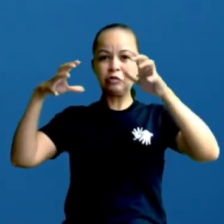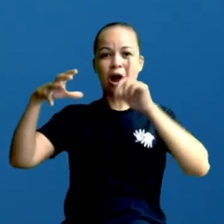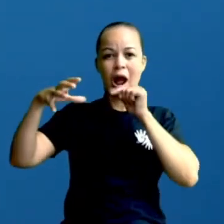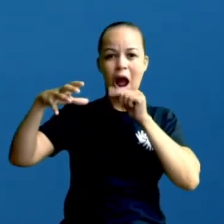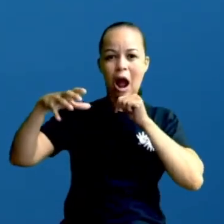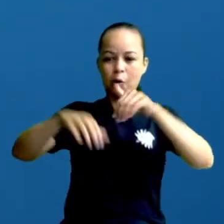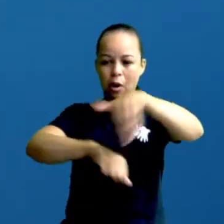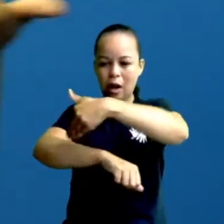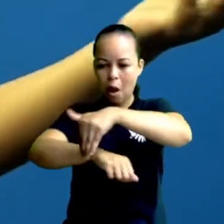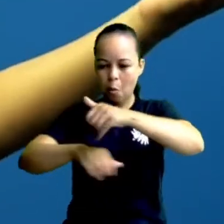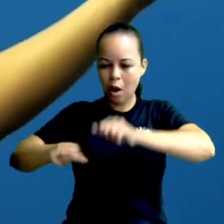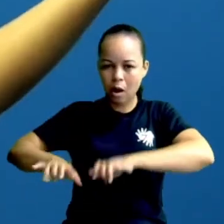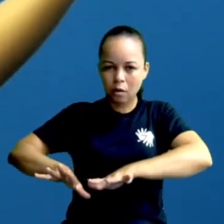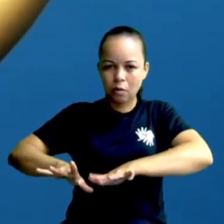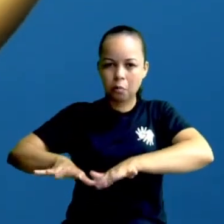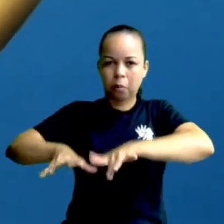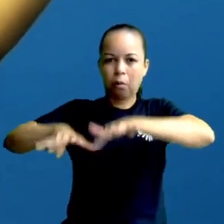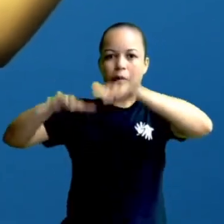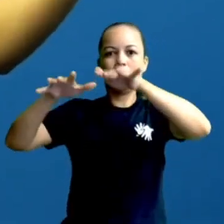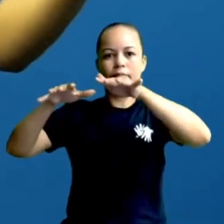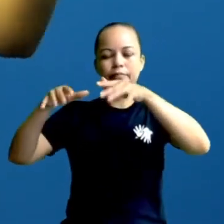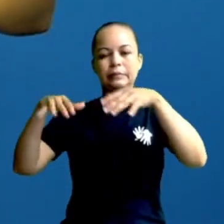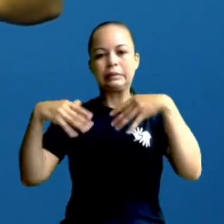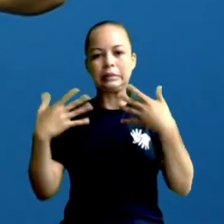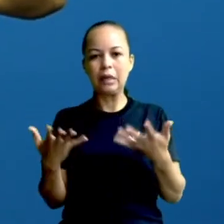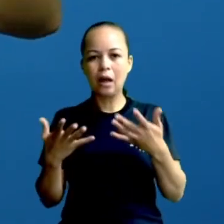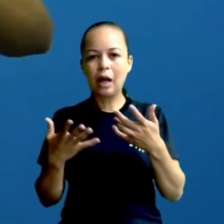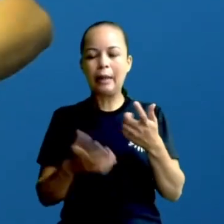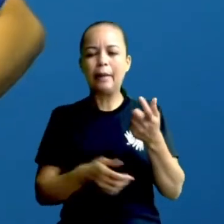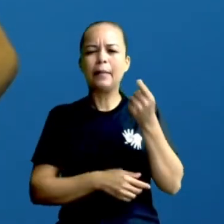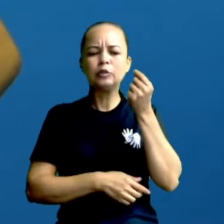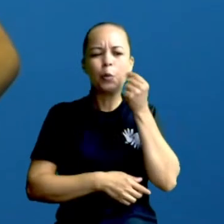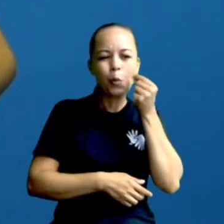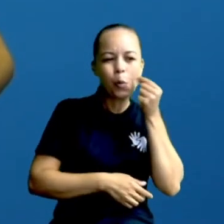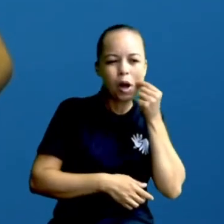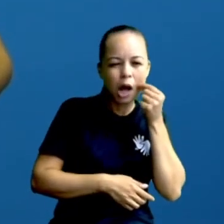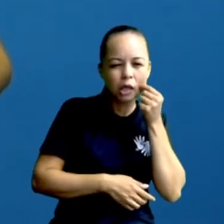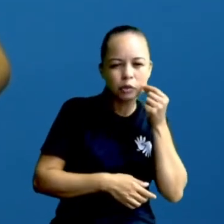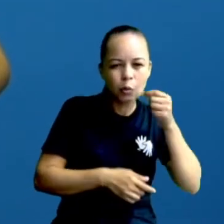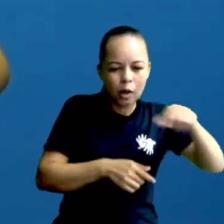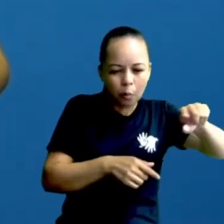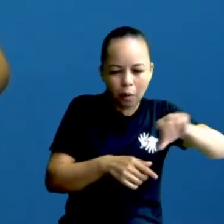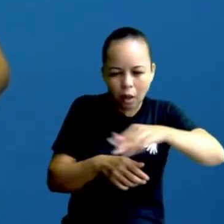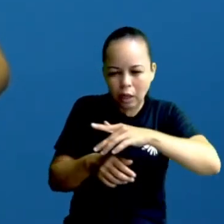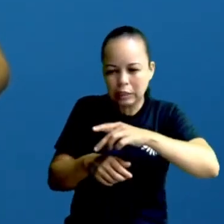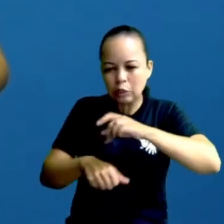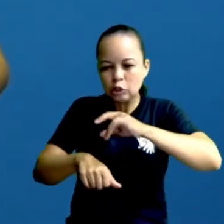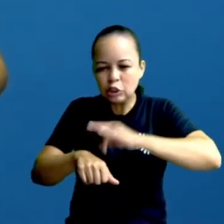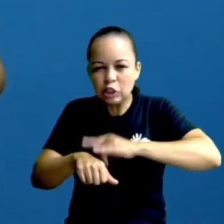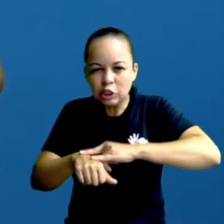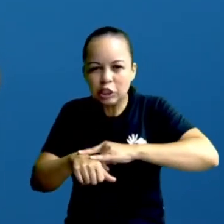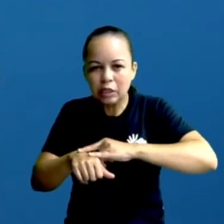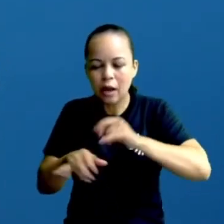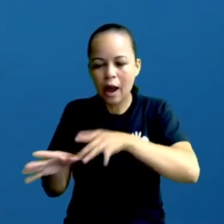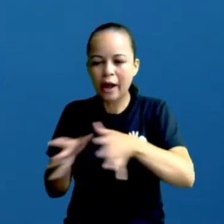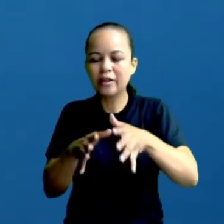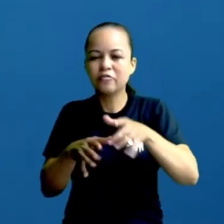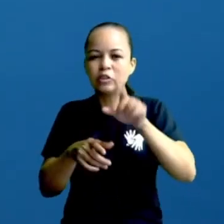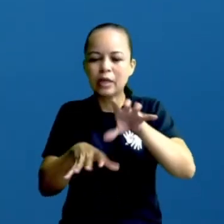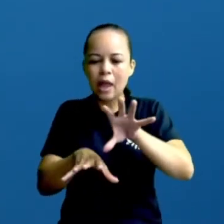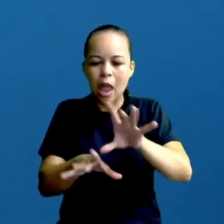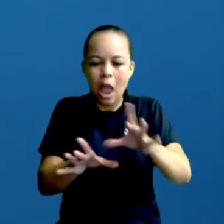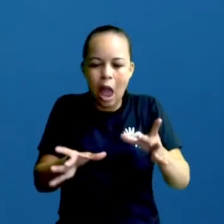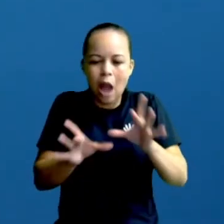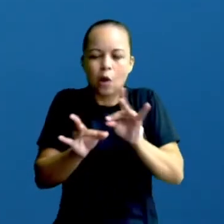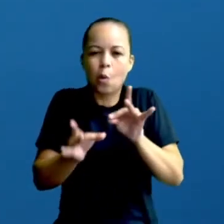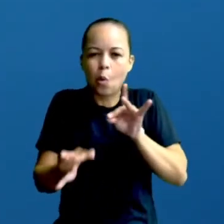passar na frente da tua casa, passa um rato, tu pega uma leptospirose. E aí? Então a gente tem que perceber que